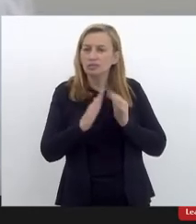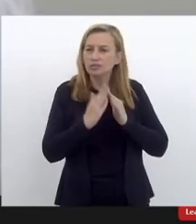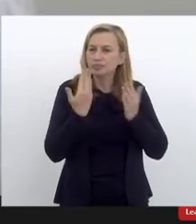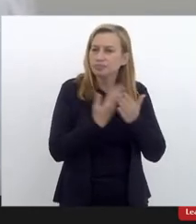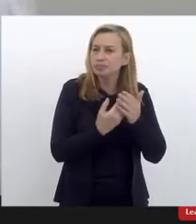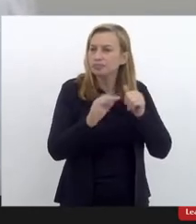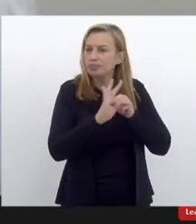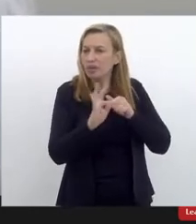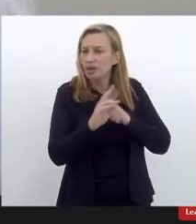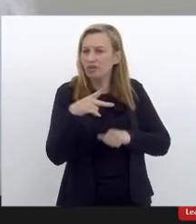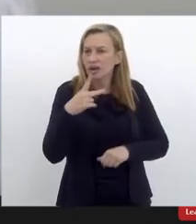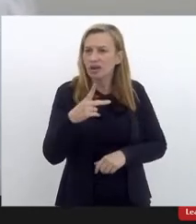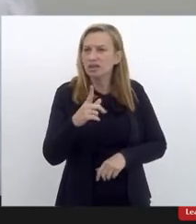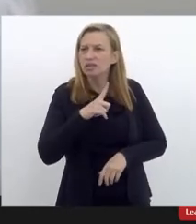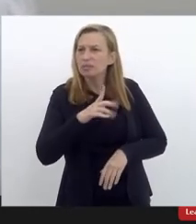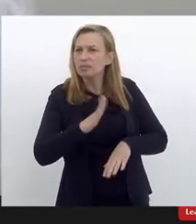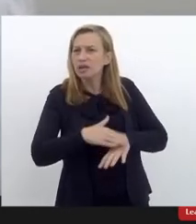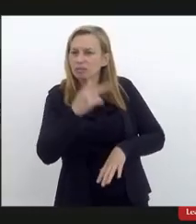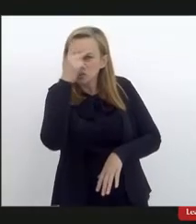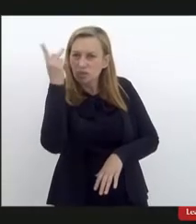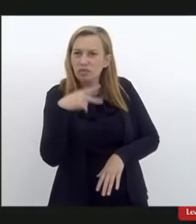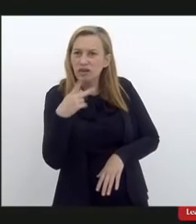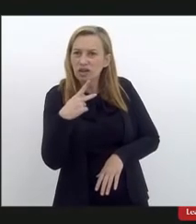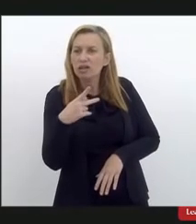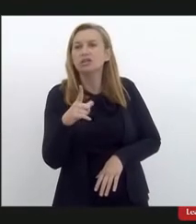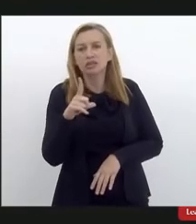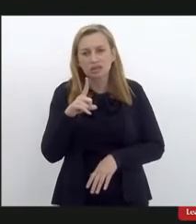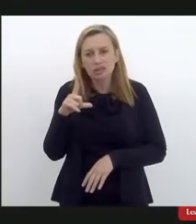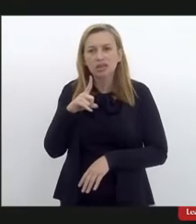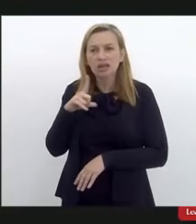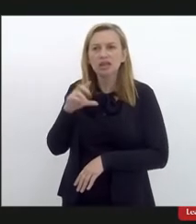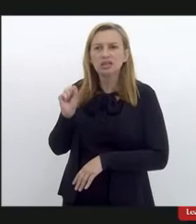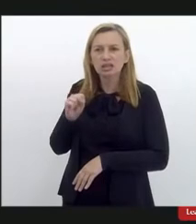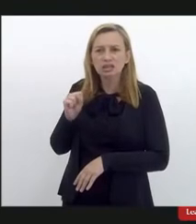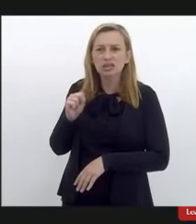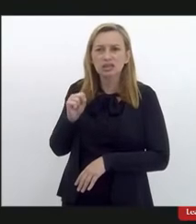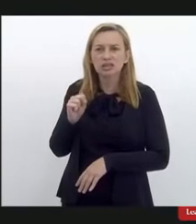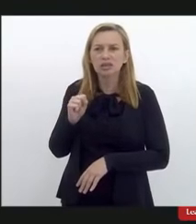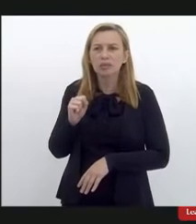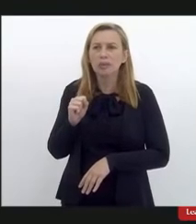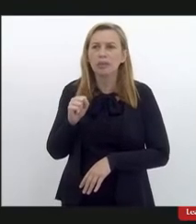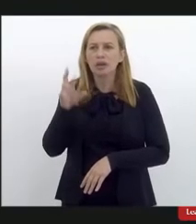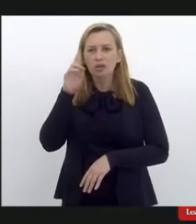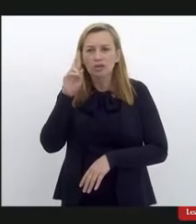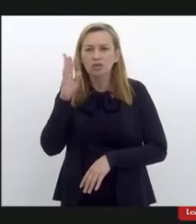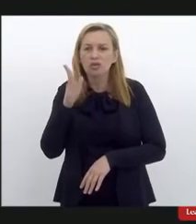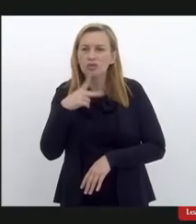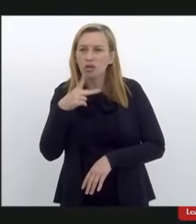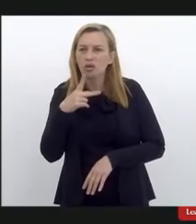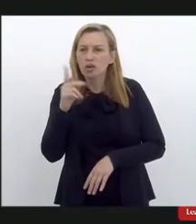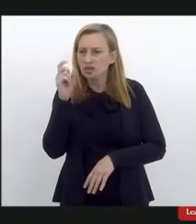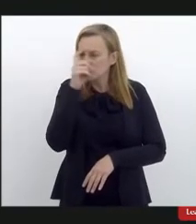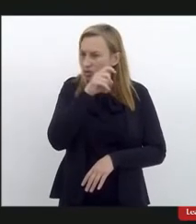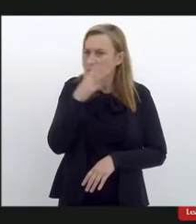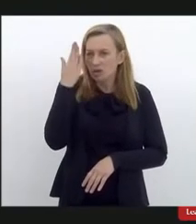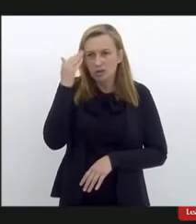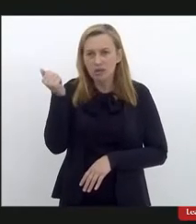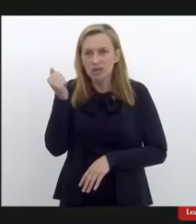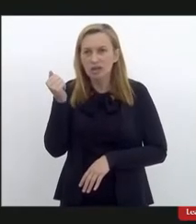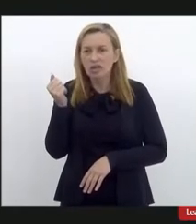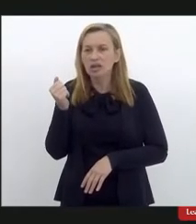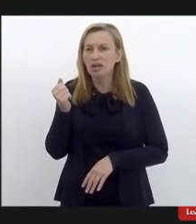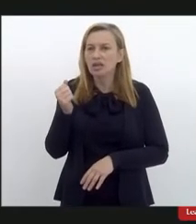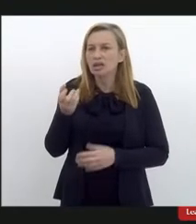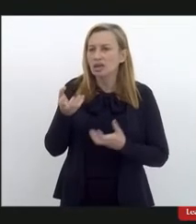falas ainda, não é isso, Flávio? Tem outras falas ainda, Como Vossa Excelência tinha colocado que teria essa dificuldade, achei que Vossa Excelência pudesse querer fazer